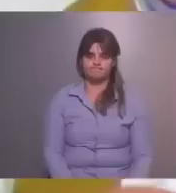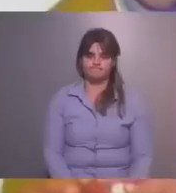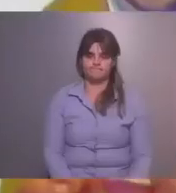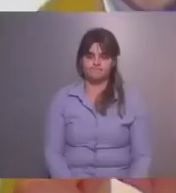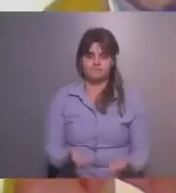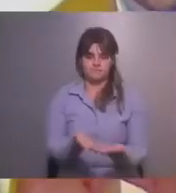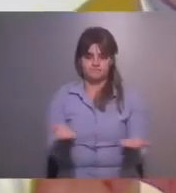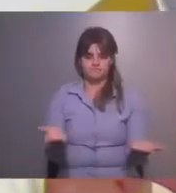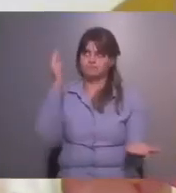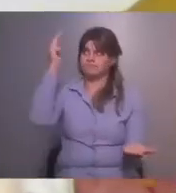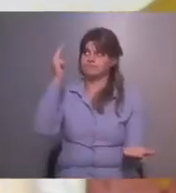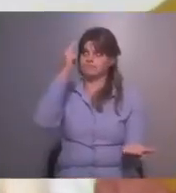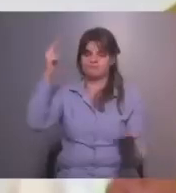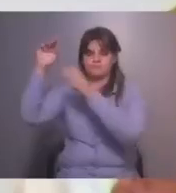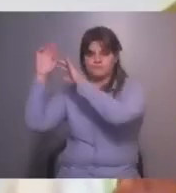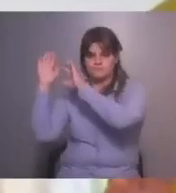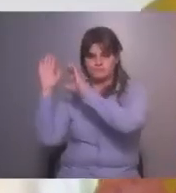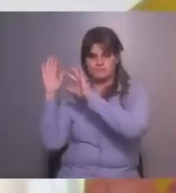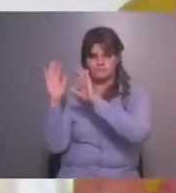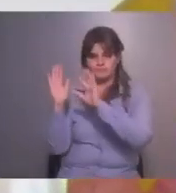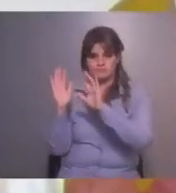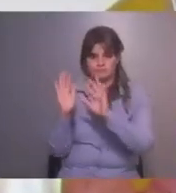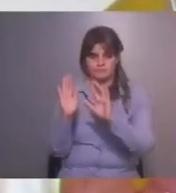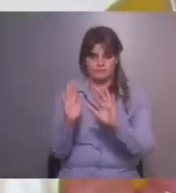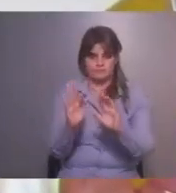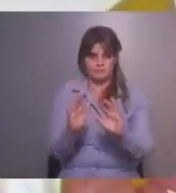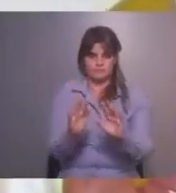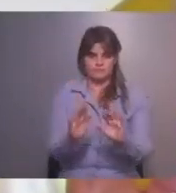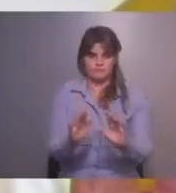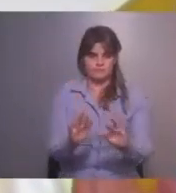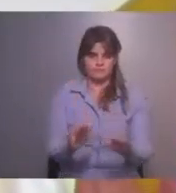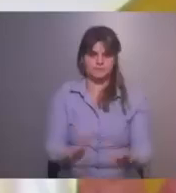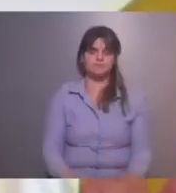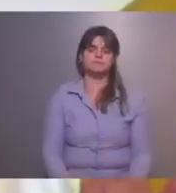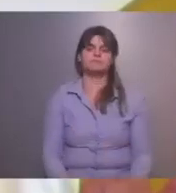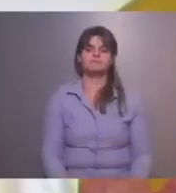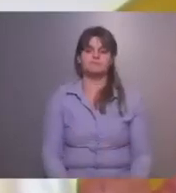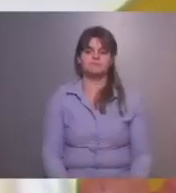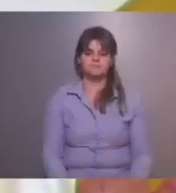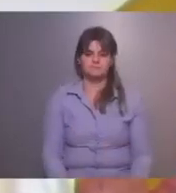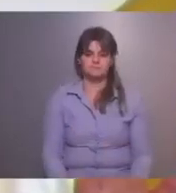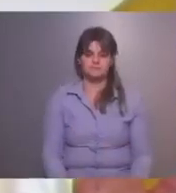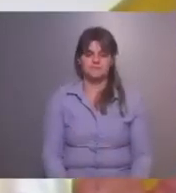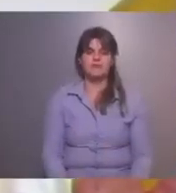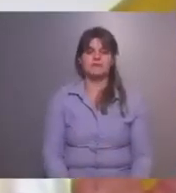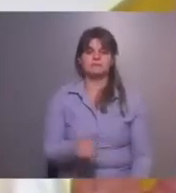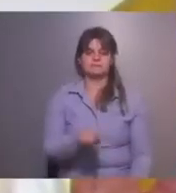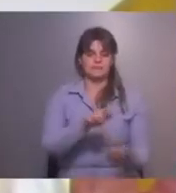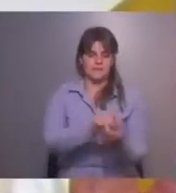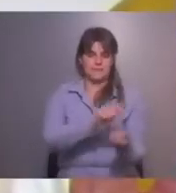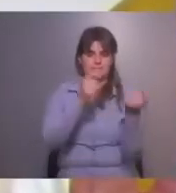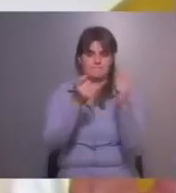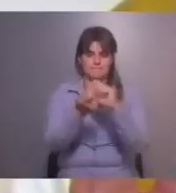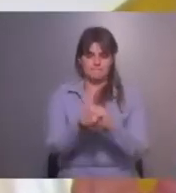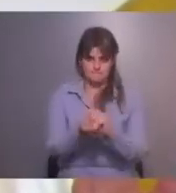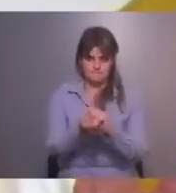Santificai estes dons, derramando sobre eles o vosso Espírito, de modo que se